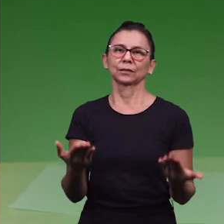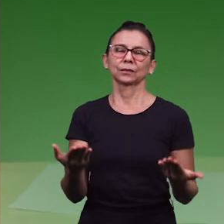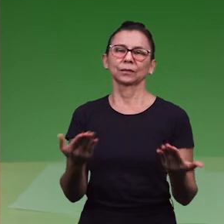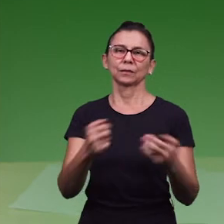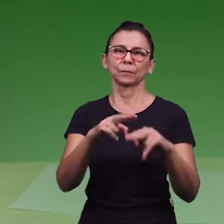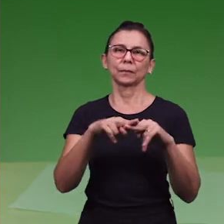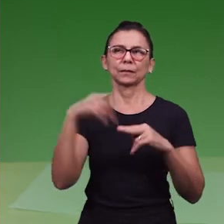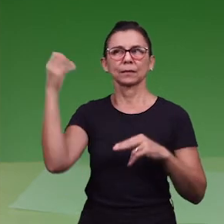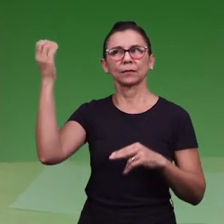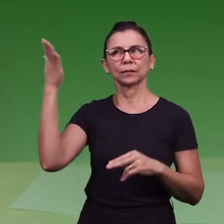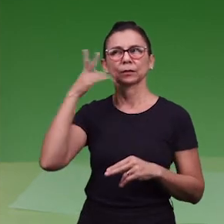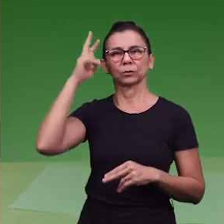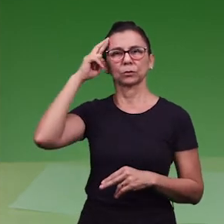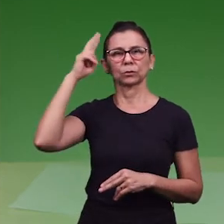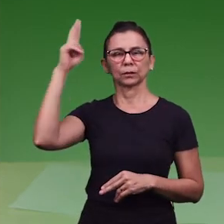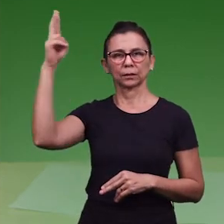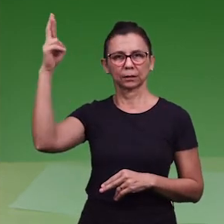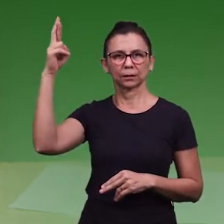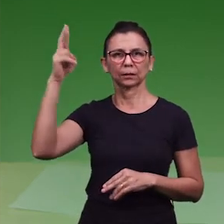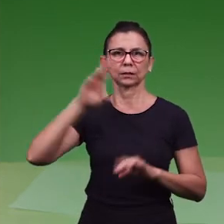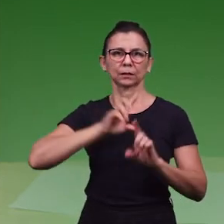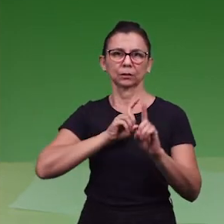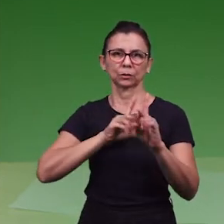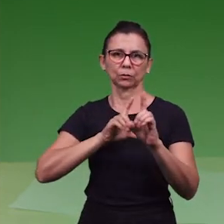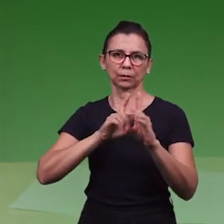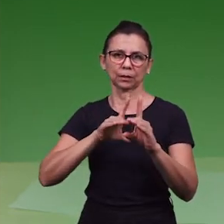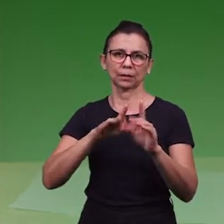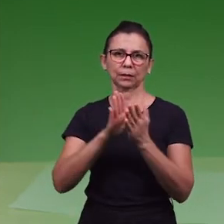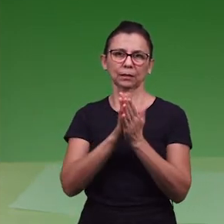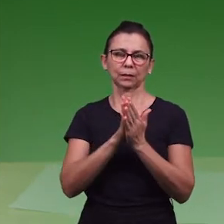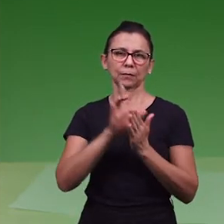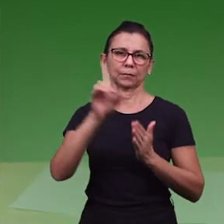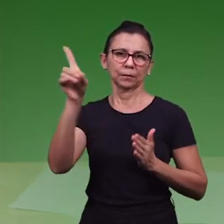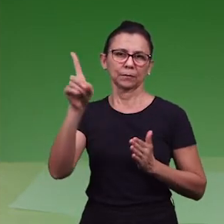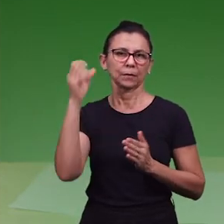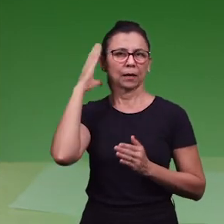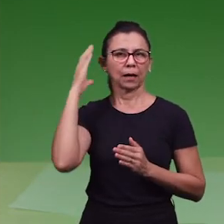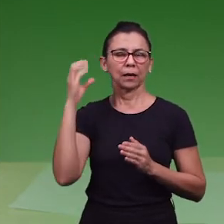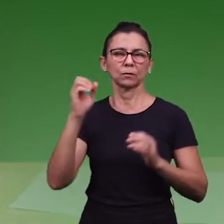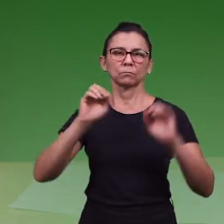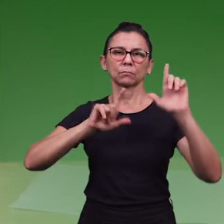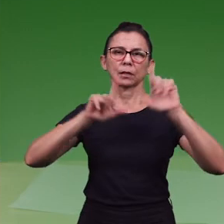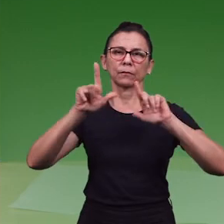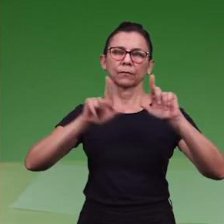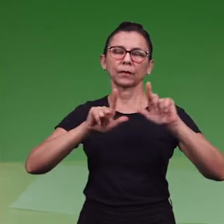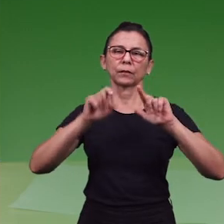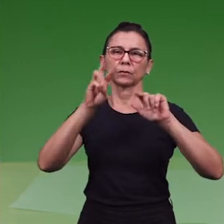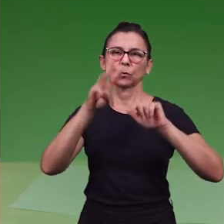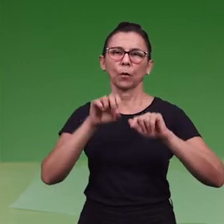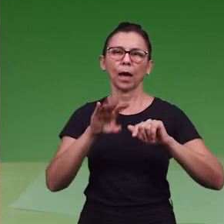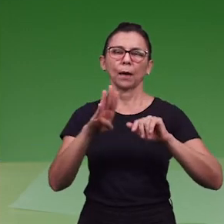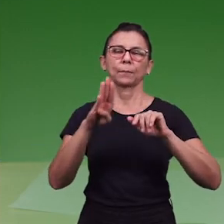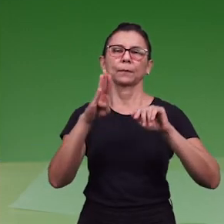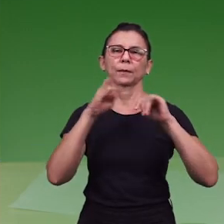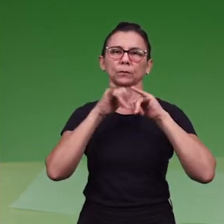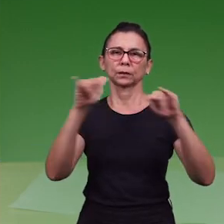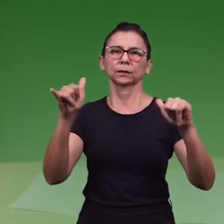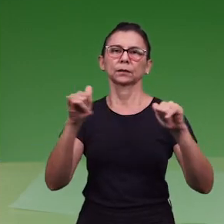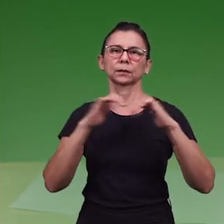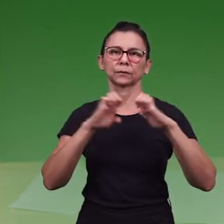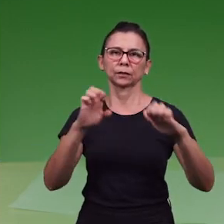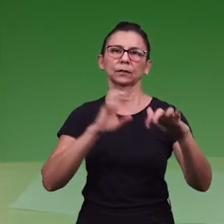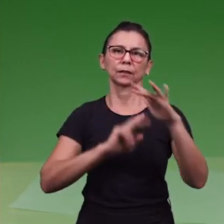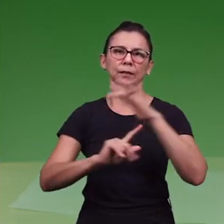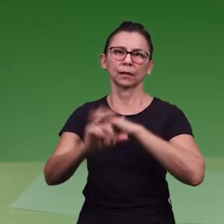as orientações, a direção do Senhor, naquilo que é a doutrina da Palavra do Senhor. Rádio e TV Web Manaim juntas, anunciando o Evangelho Eterno.